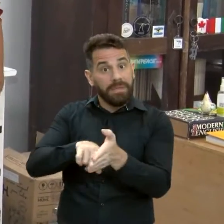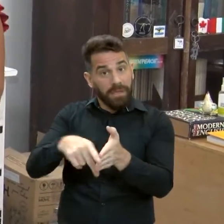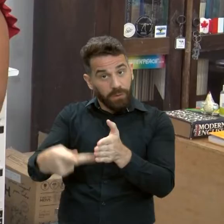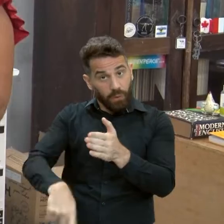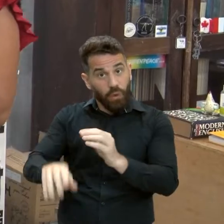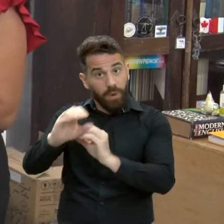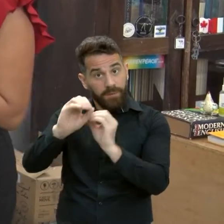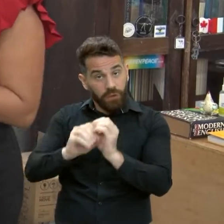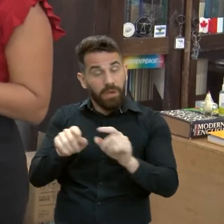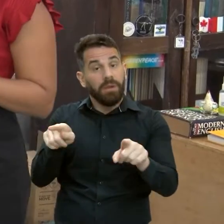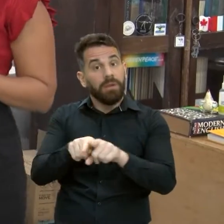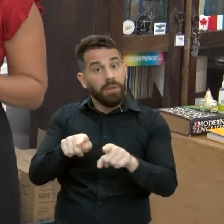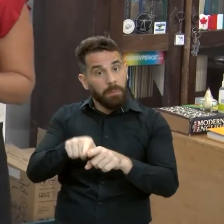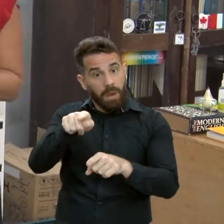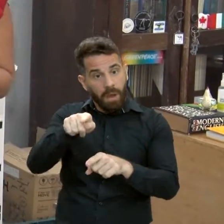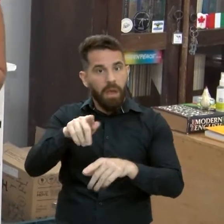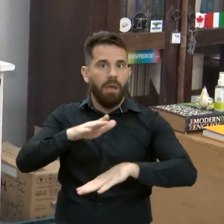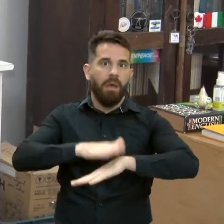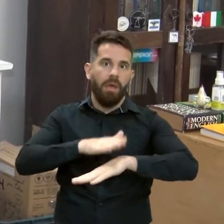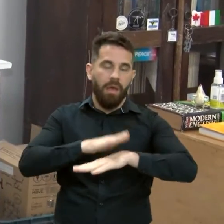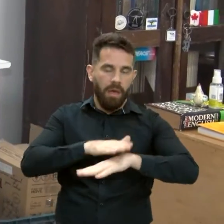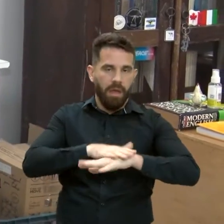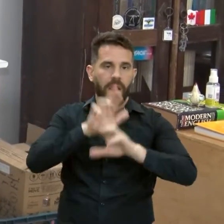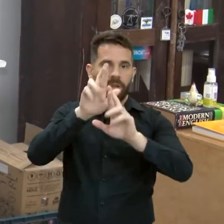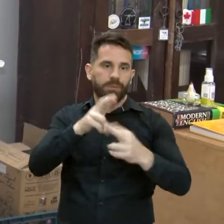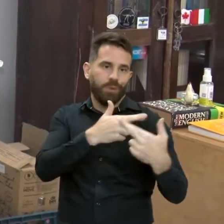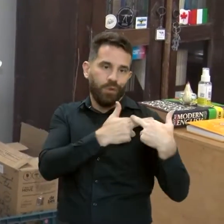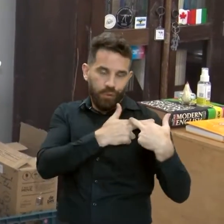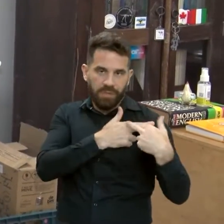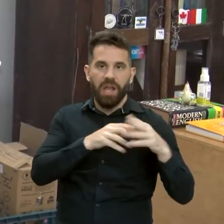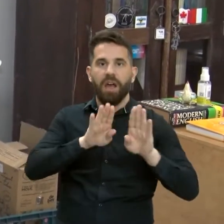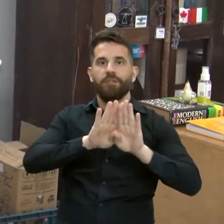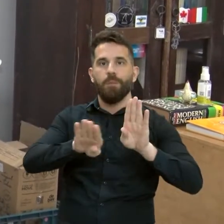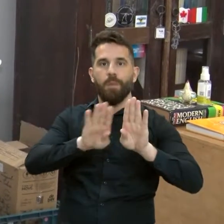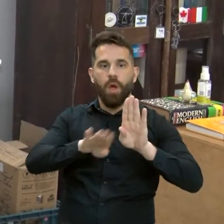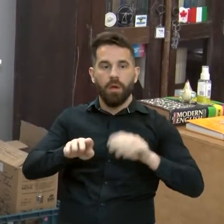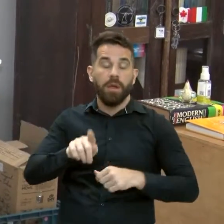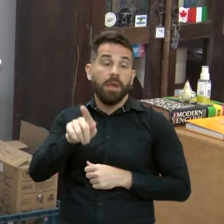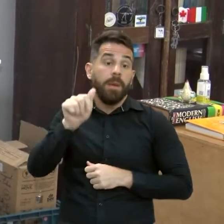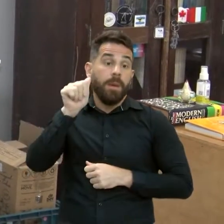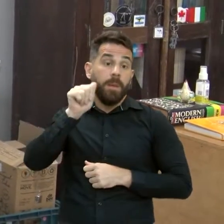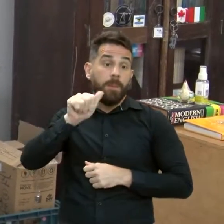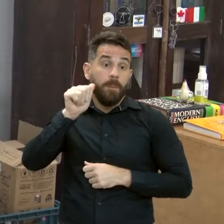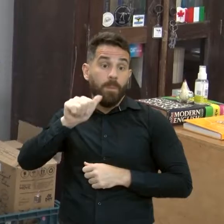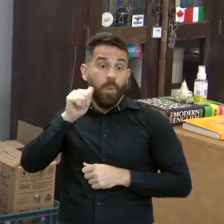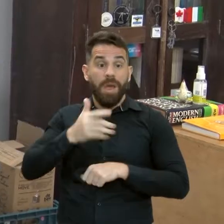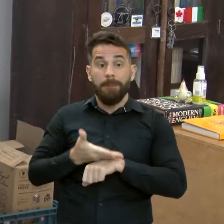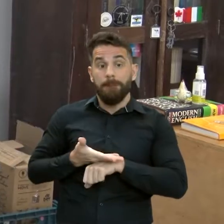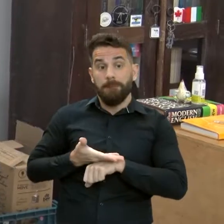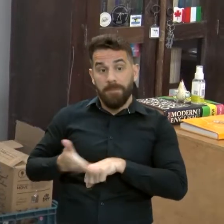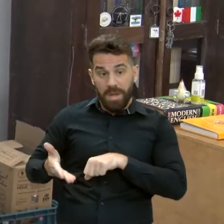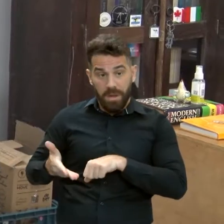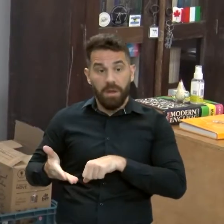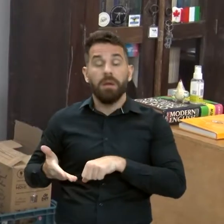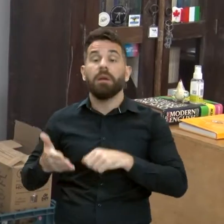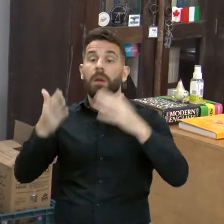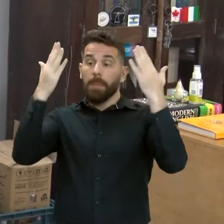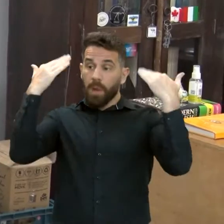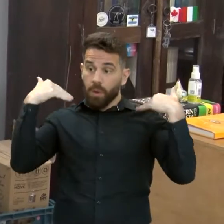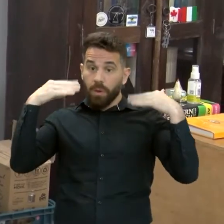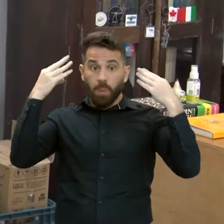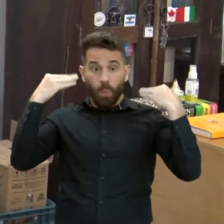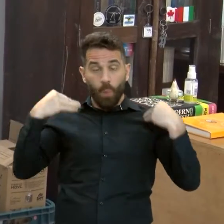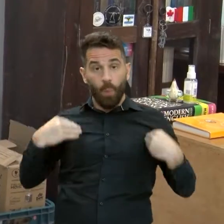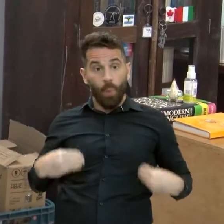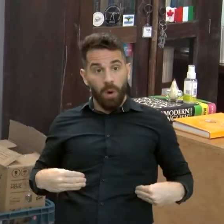blog. A Beatriz, ela se descreve como uma mulher branca, tem cabelos longos e castanhos claros e olhos